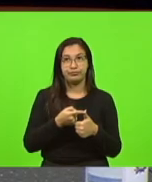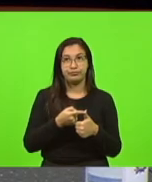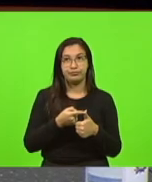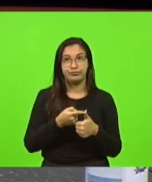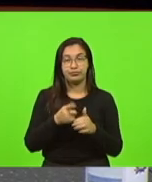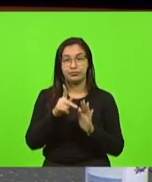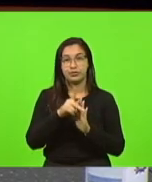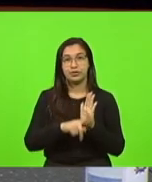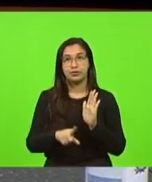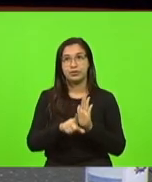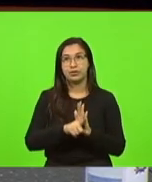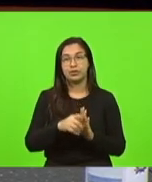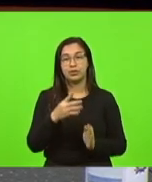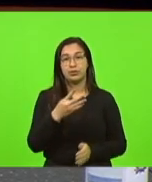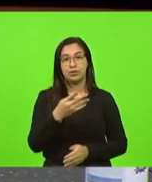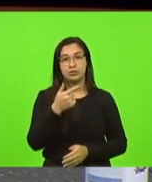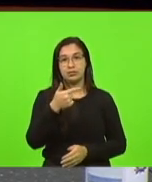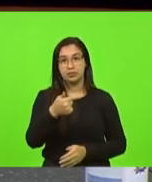projeto de lei